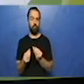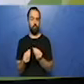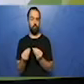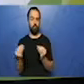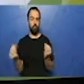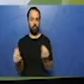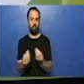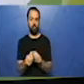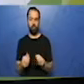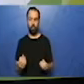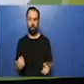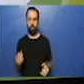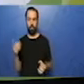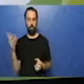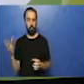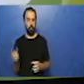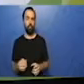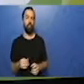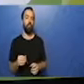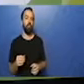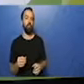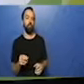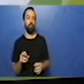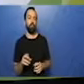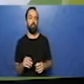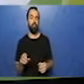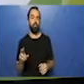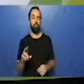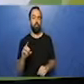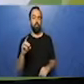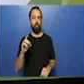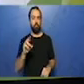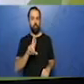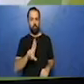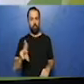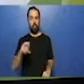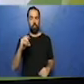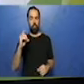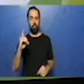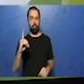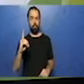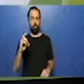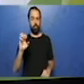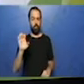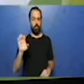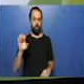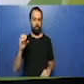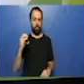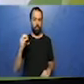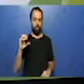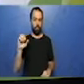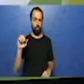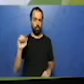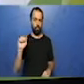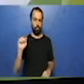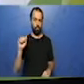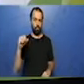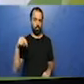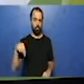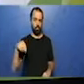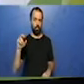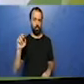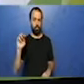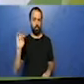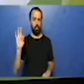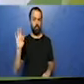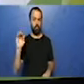a decantação e não a filtração. Esse processo ele consiste em deixar a mistura em repouso. O